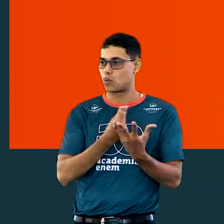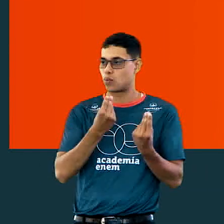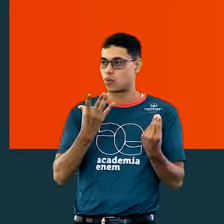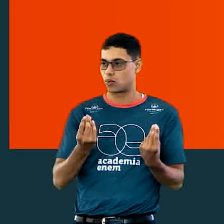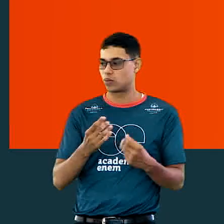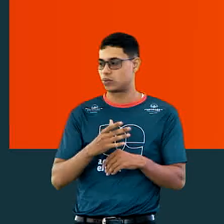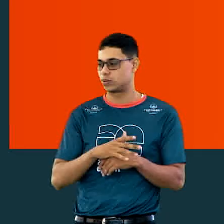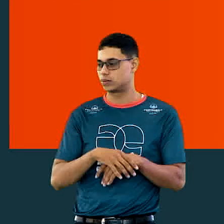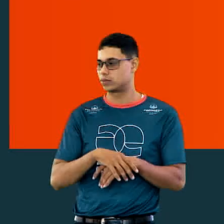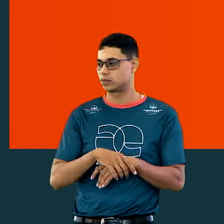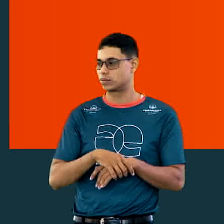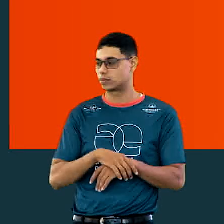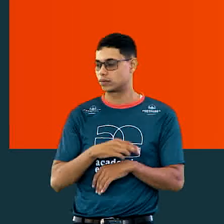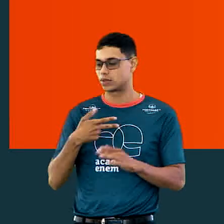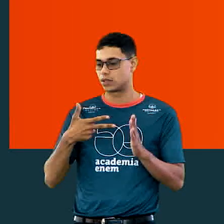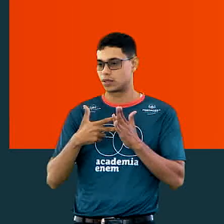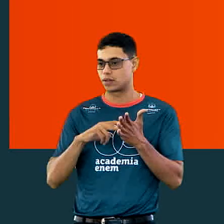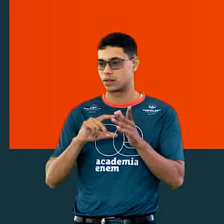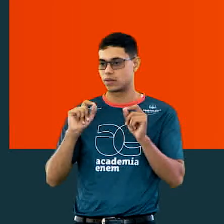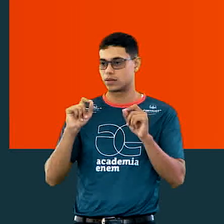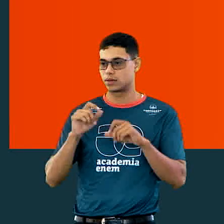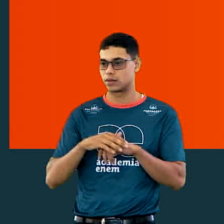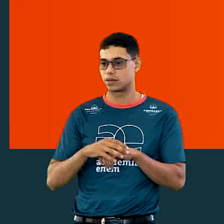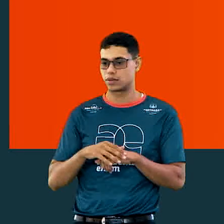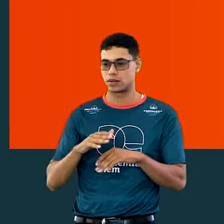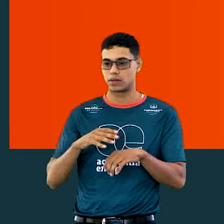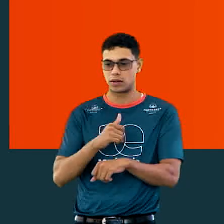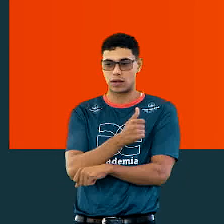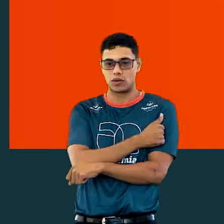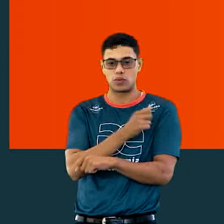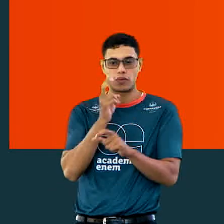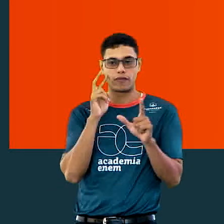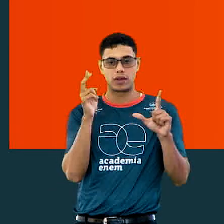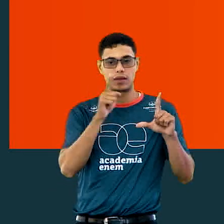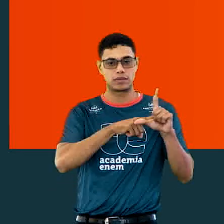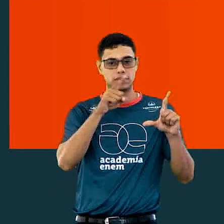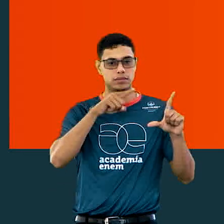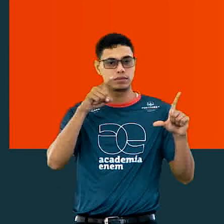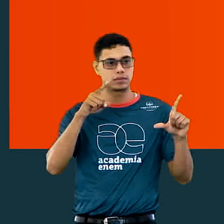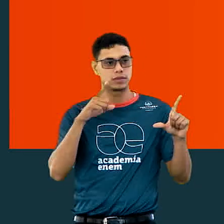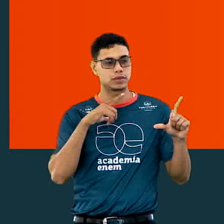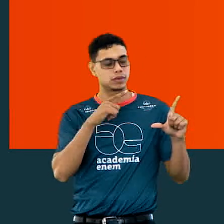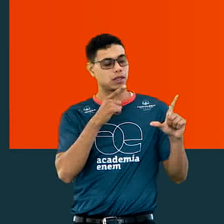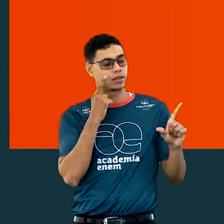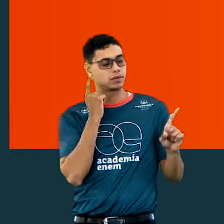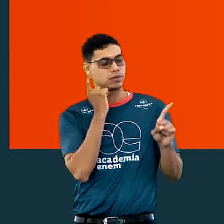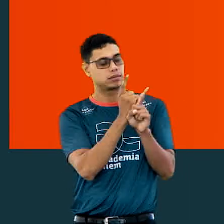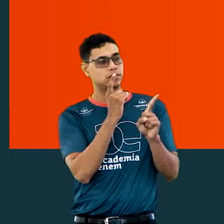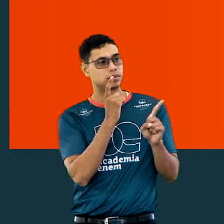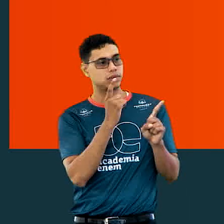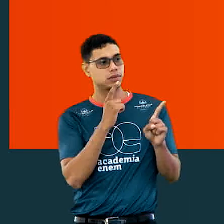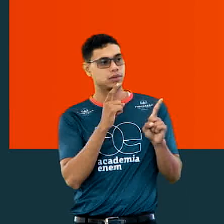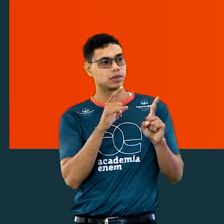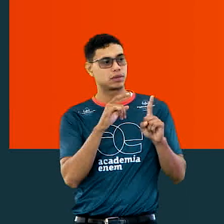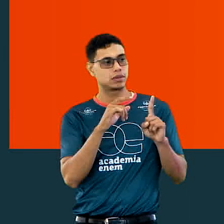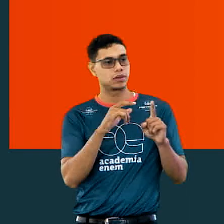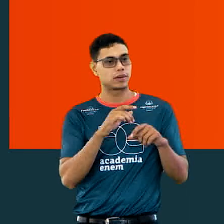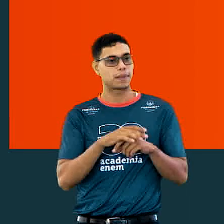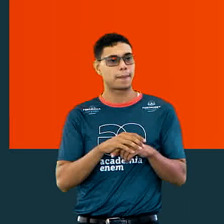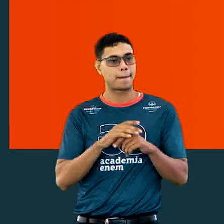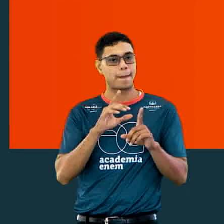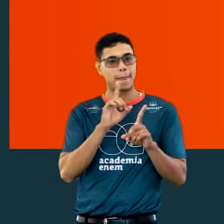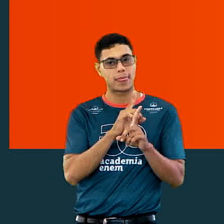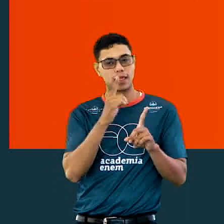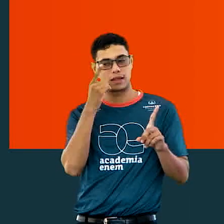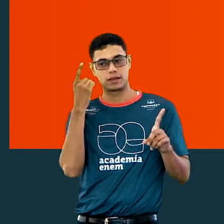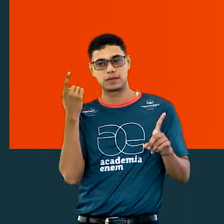concentrações. Ou seja, o aluno vai no gráfico, descobre o valor da resistência,